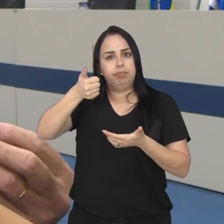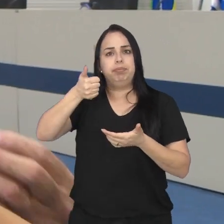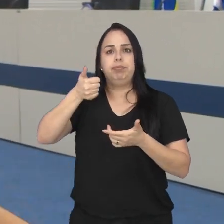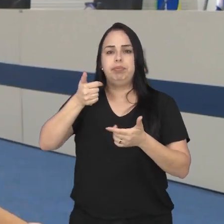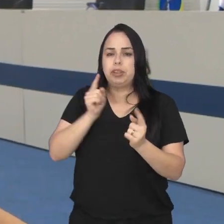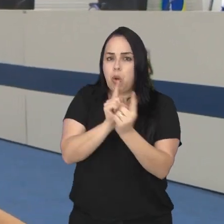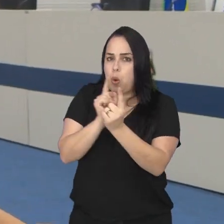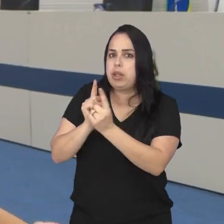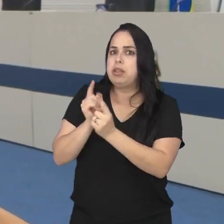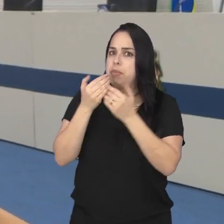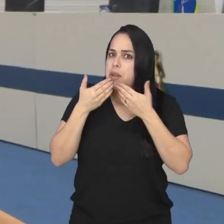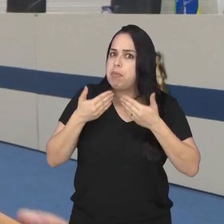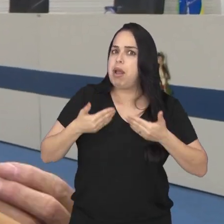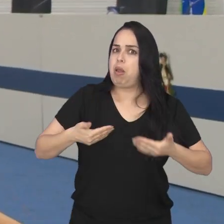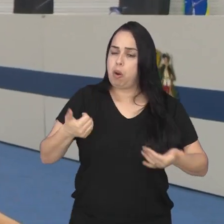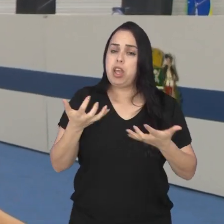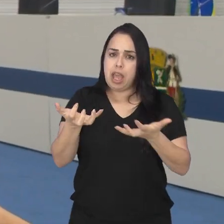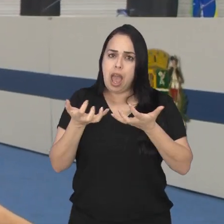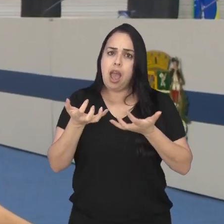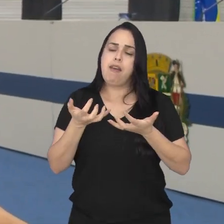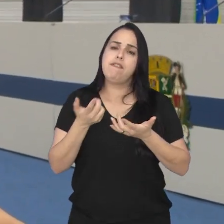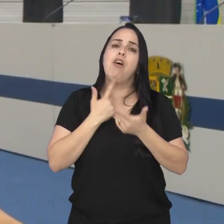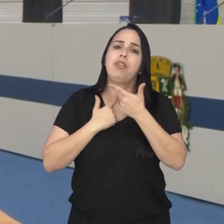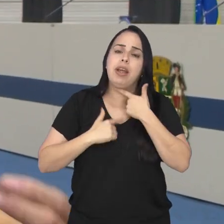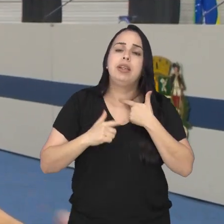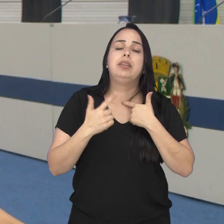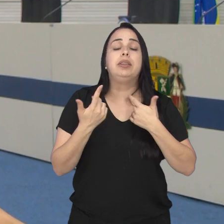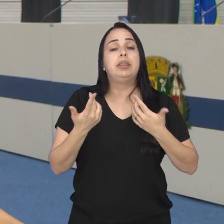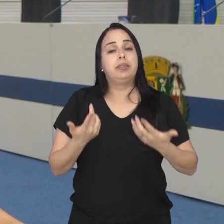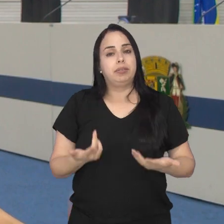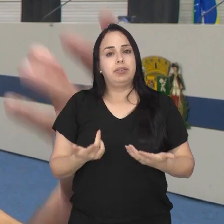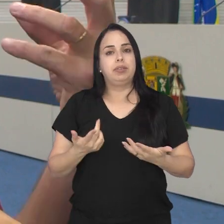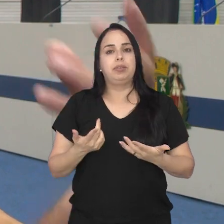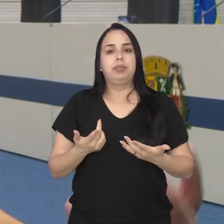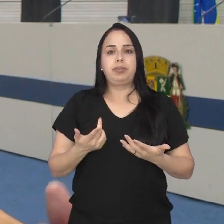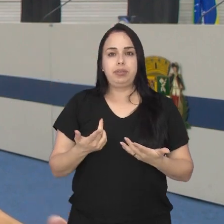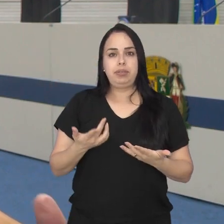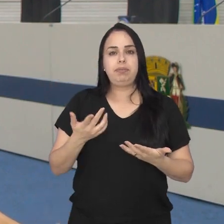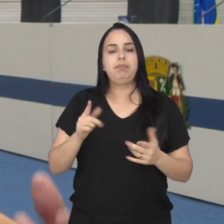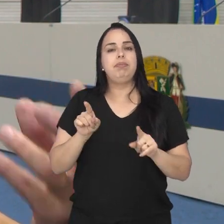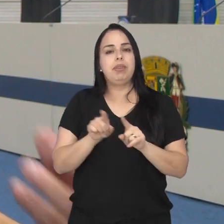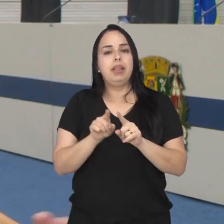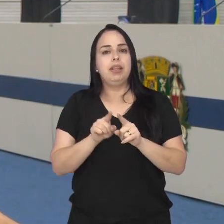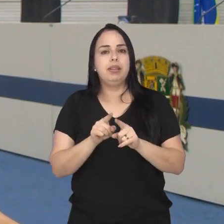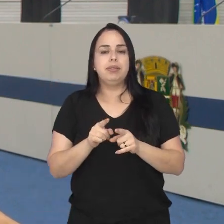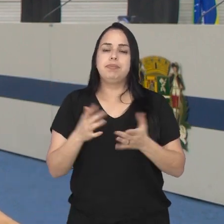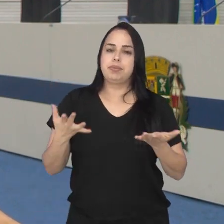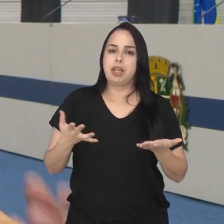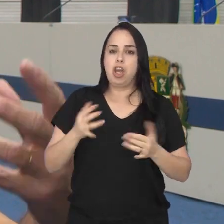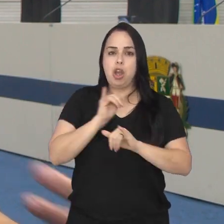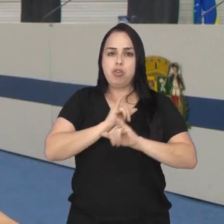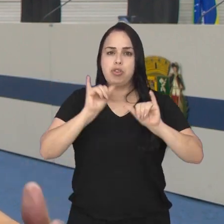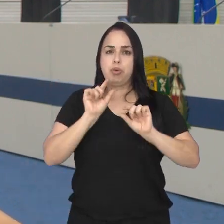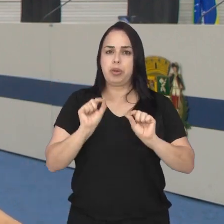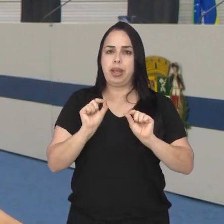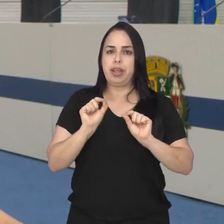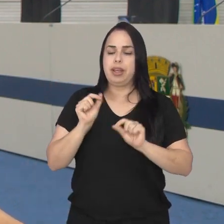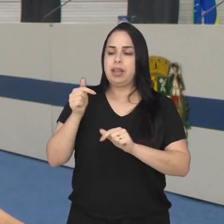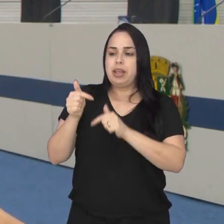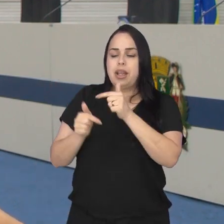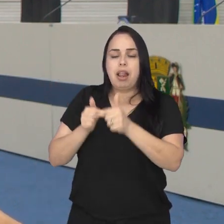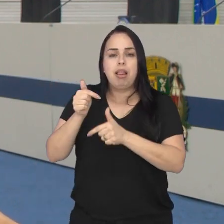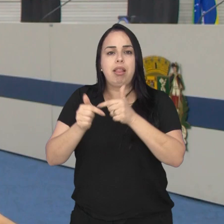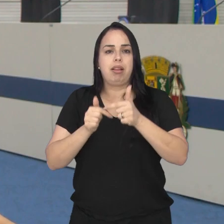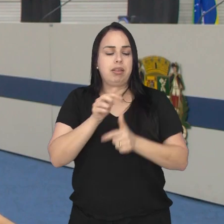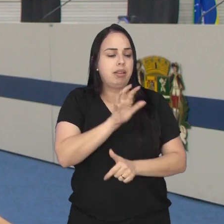o serviços afetados pela prefeitura e assim como intercessão porque eu digo que isso